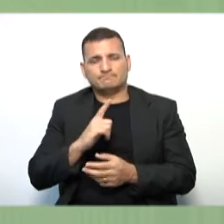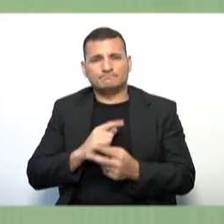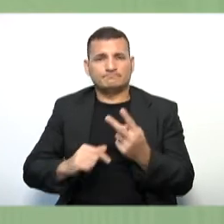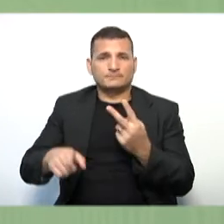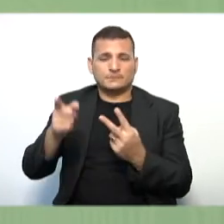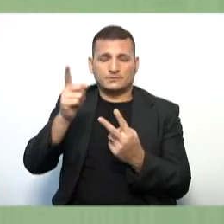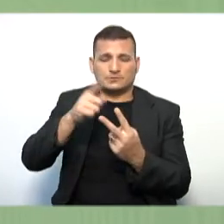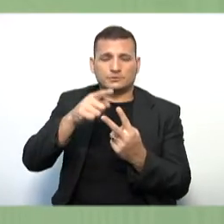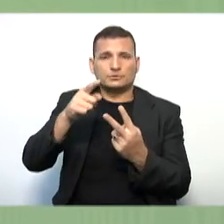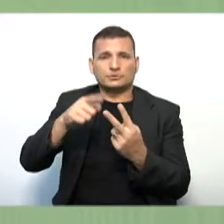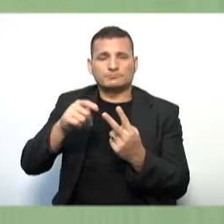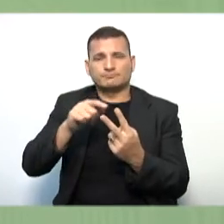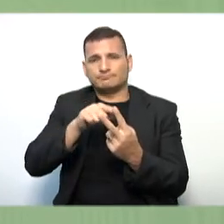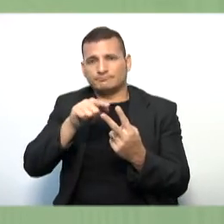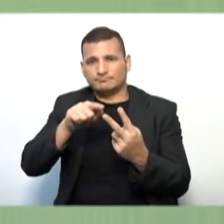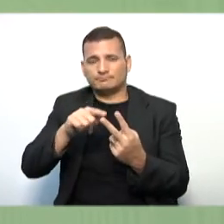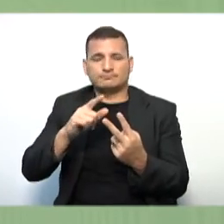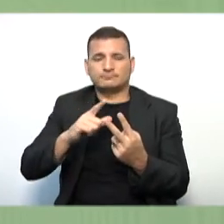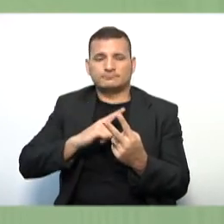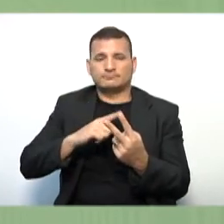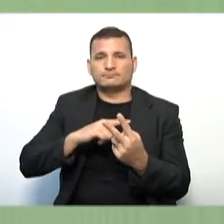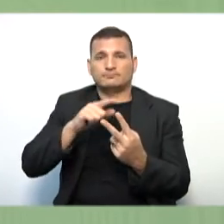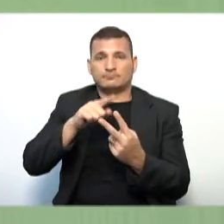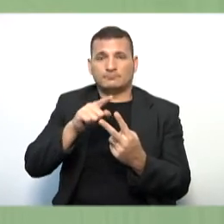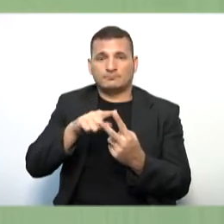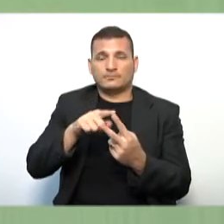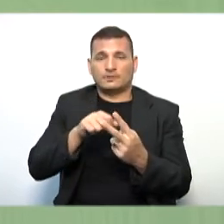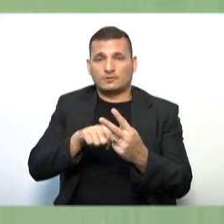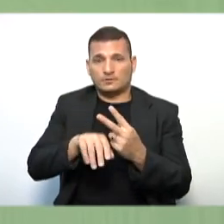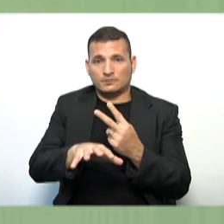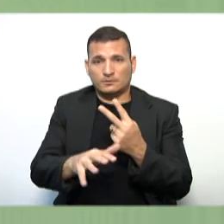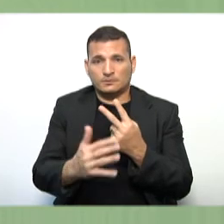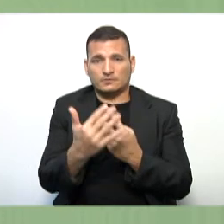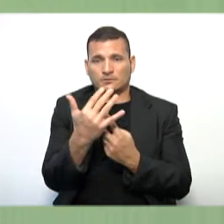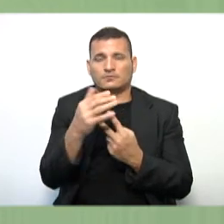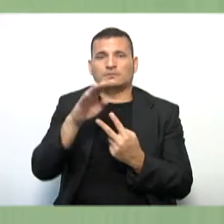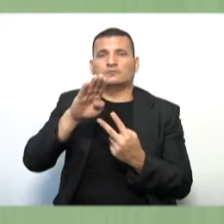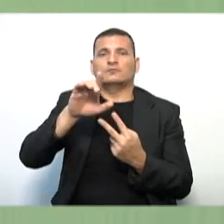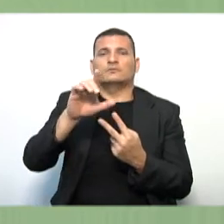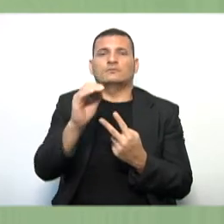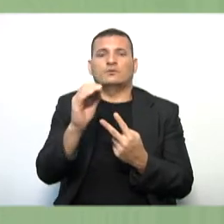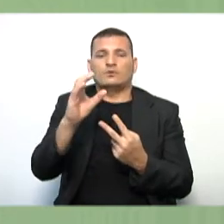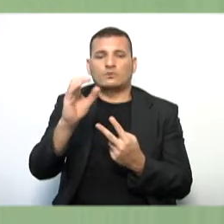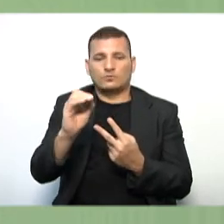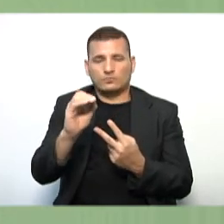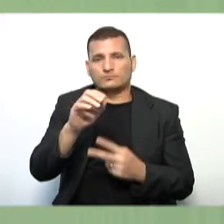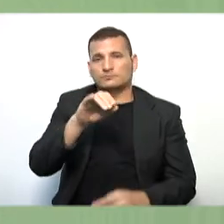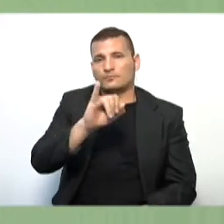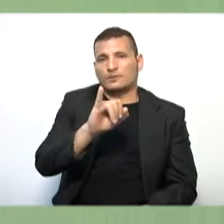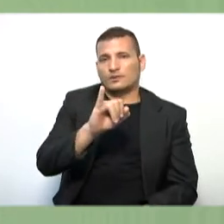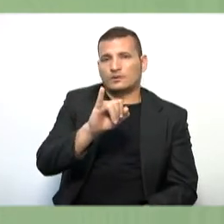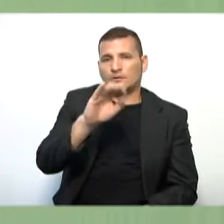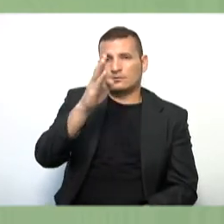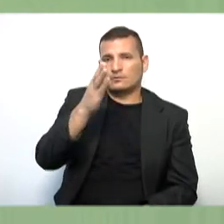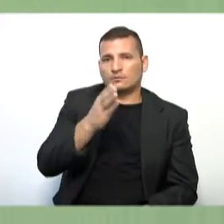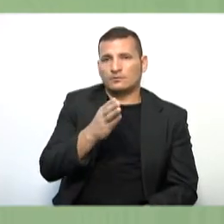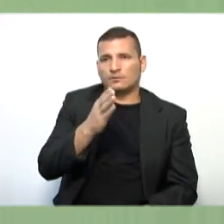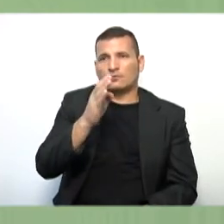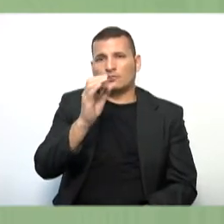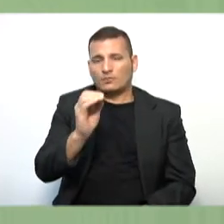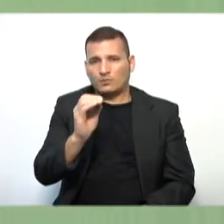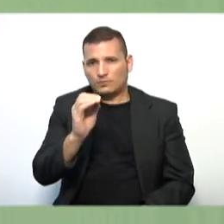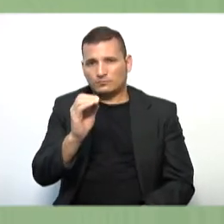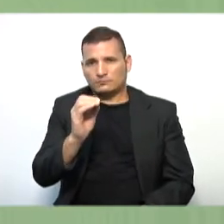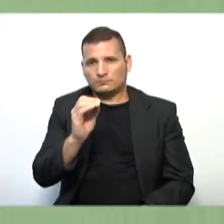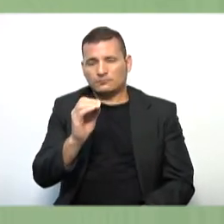tipos, basicamente, que são dispositivos de entrada e saída de bloco. Lembrando, quando você vê I/O, quer dizer que